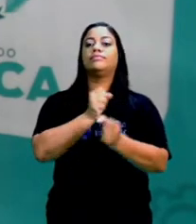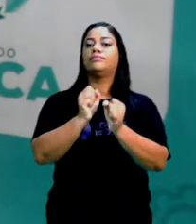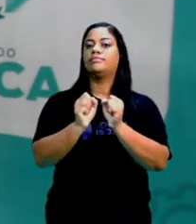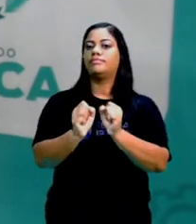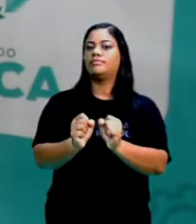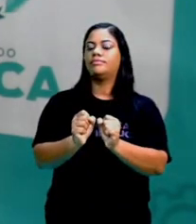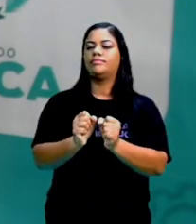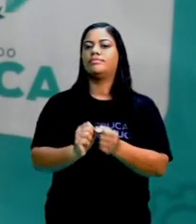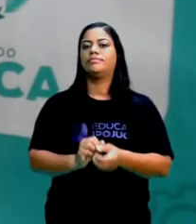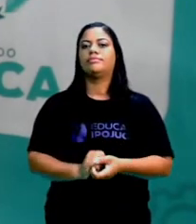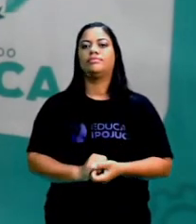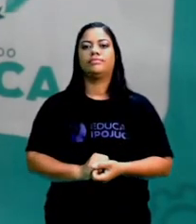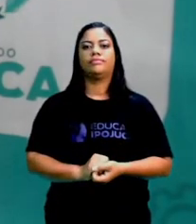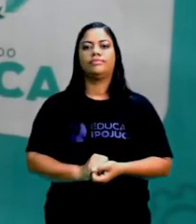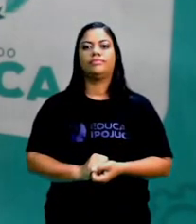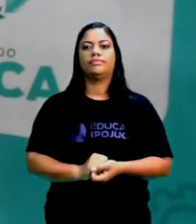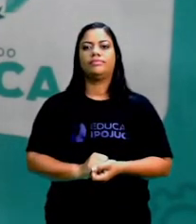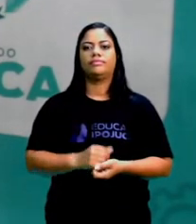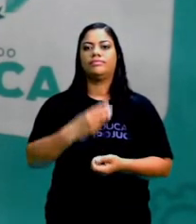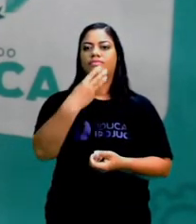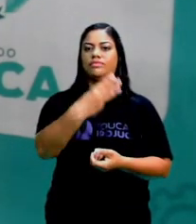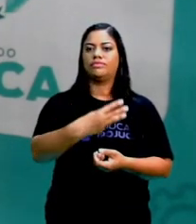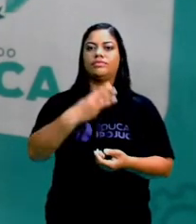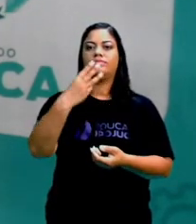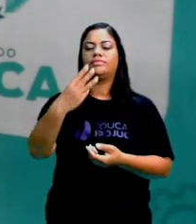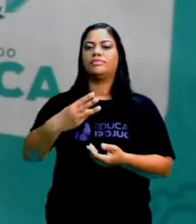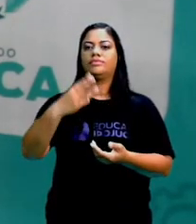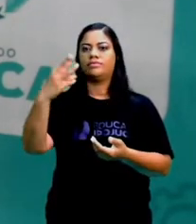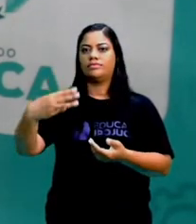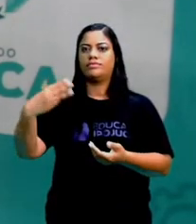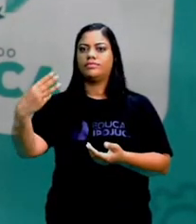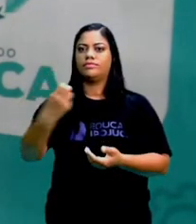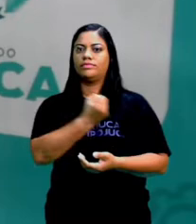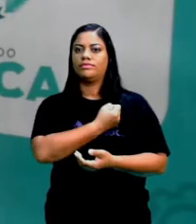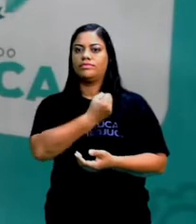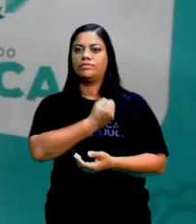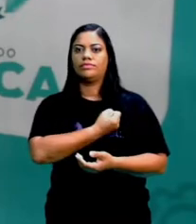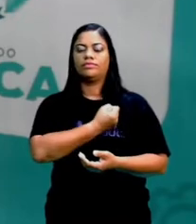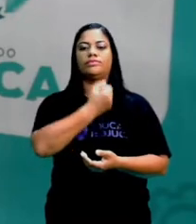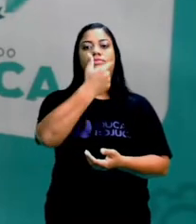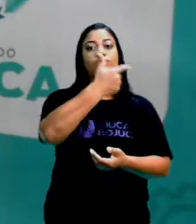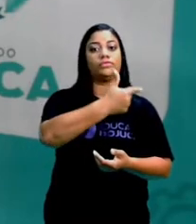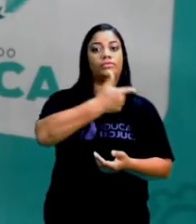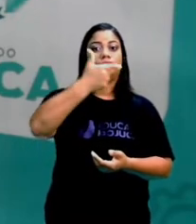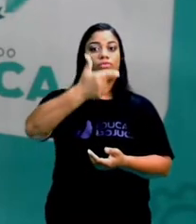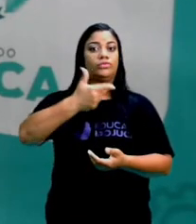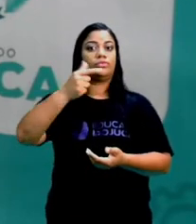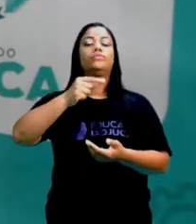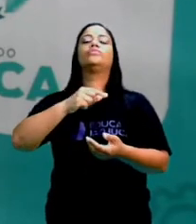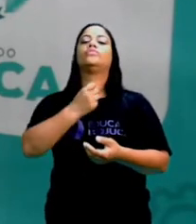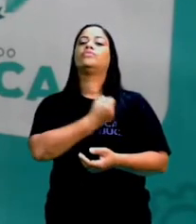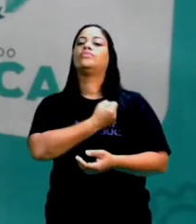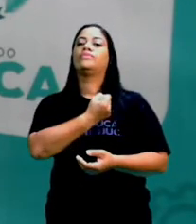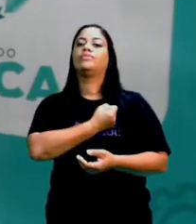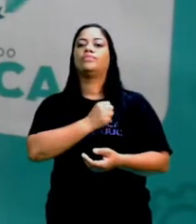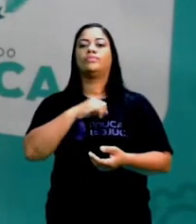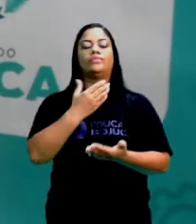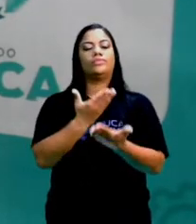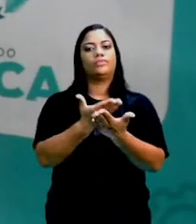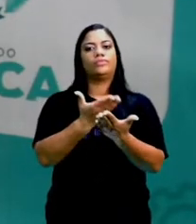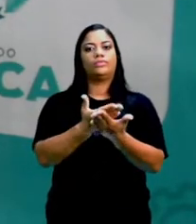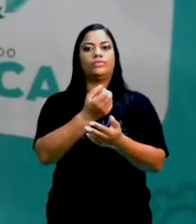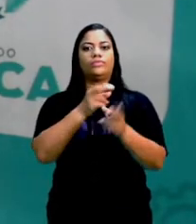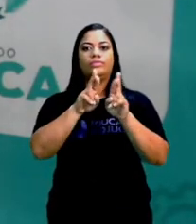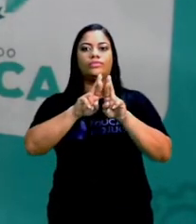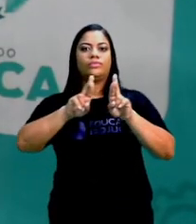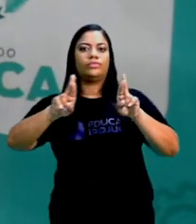é assim, pulando de 3 em 3, de 2 em 2. Por quê? Quando a gente vai estudar a reta numérica, aí a